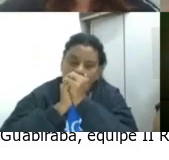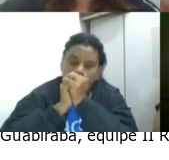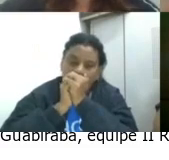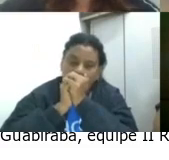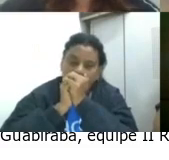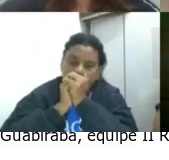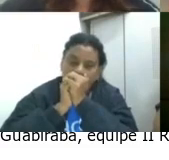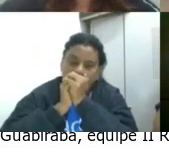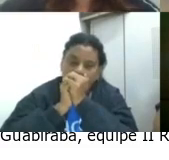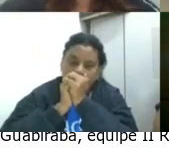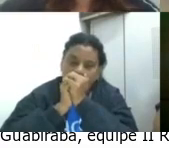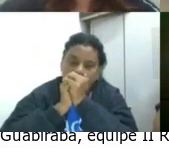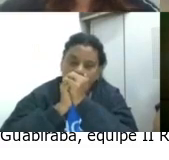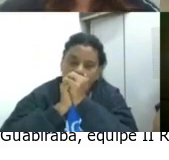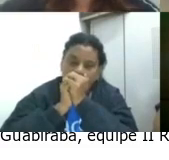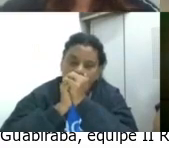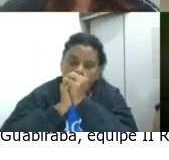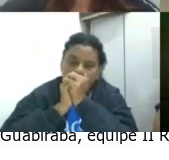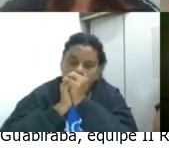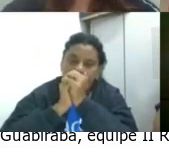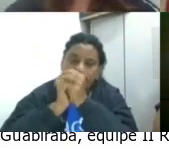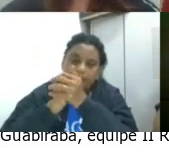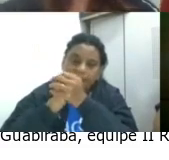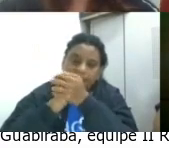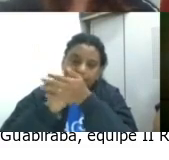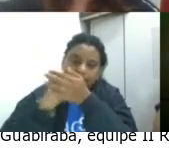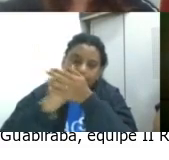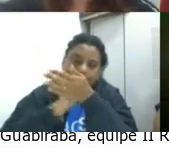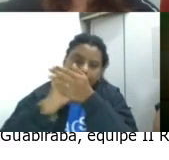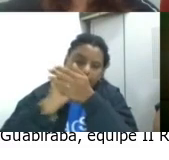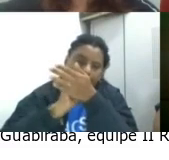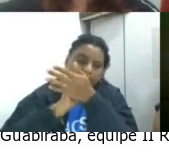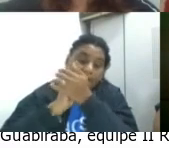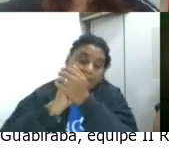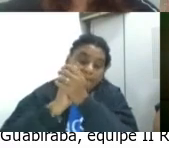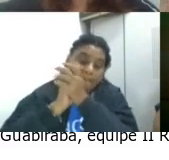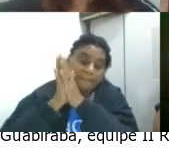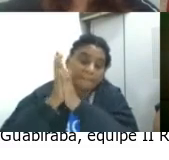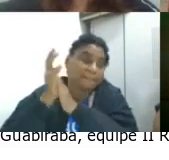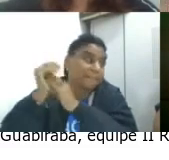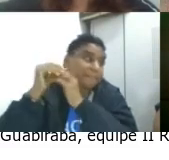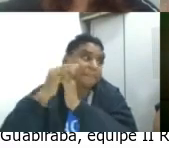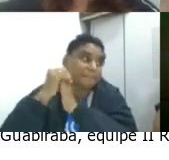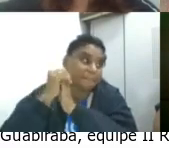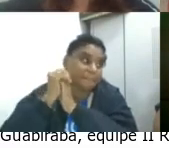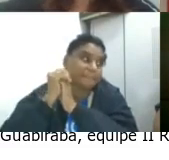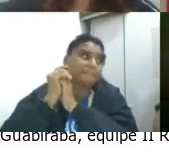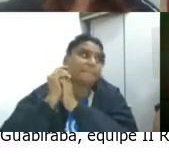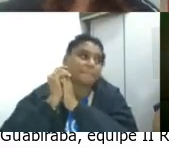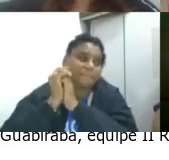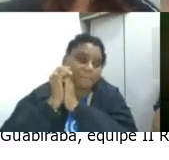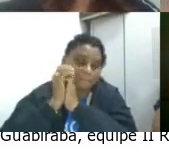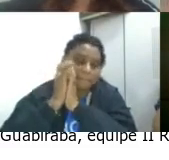a droga a noite inteira e aí pela manhã ele não acorda para tomar a medicação então eu sei qual é o